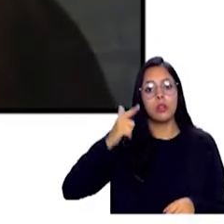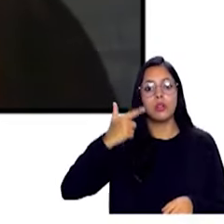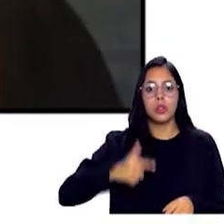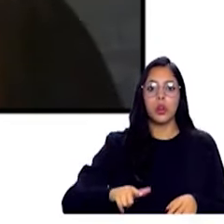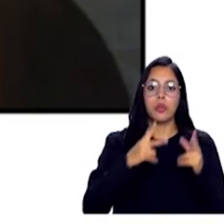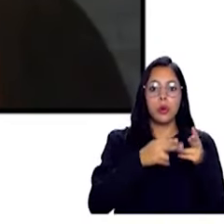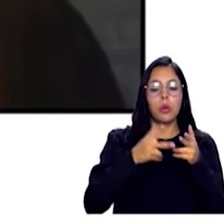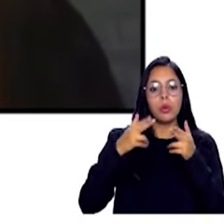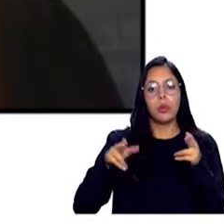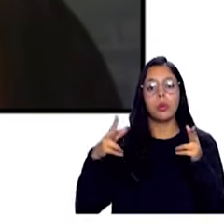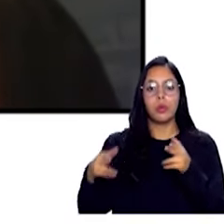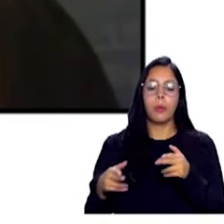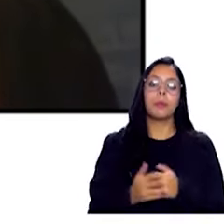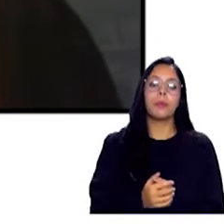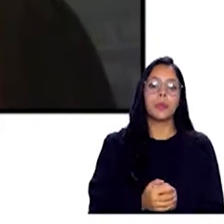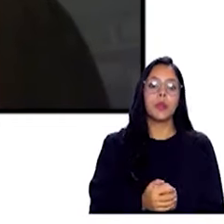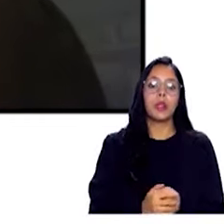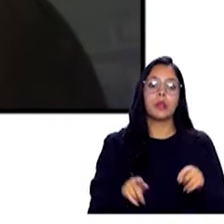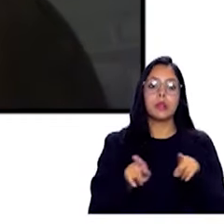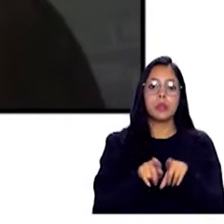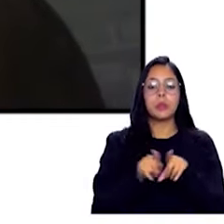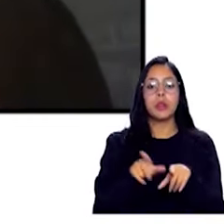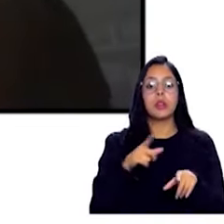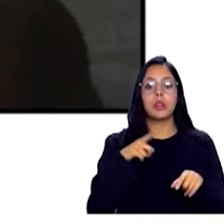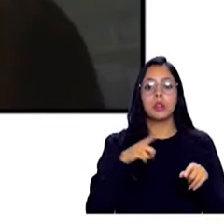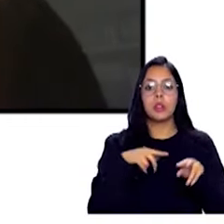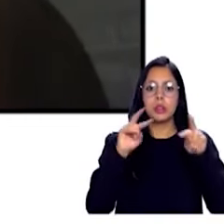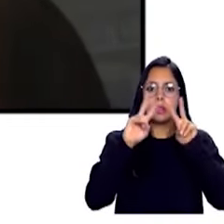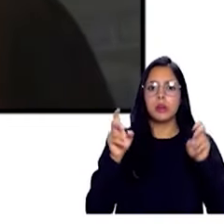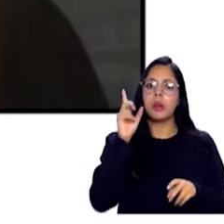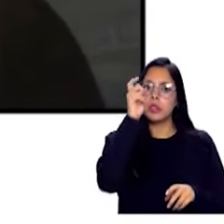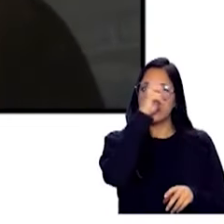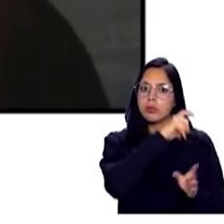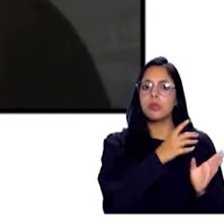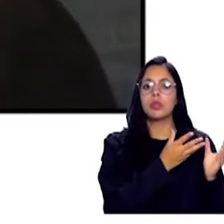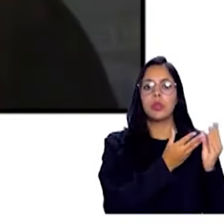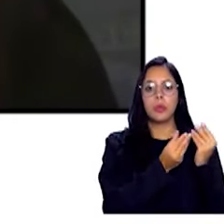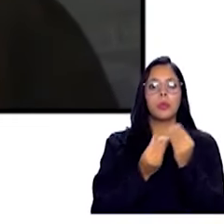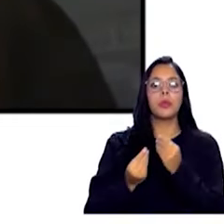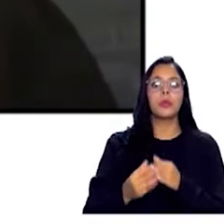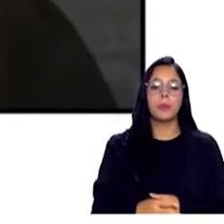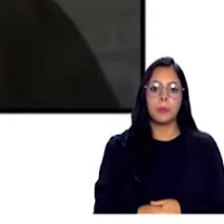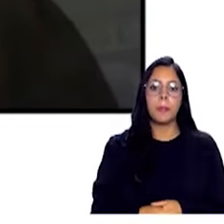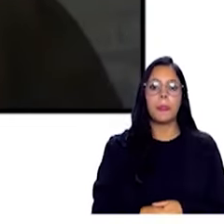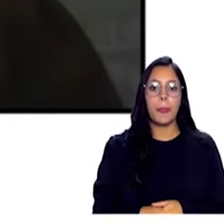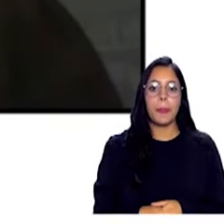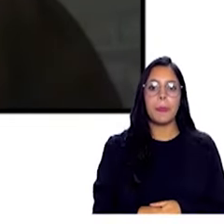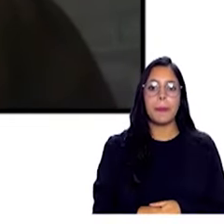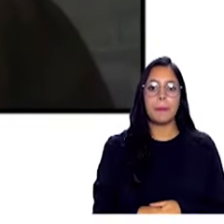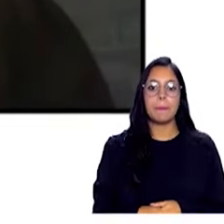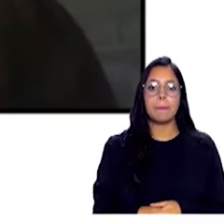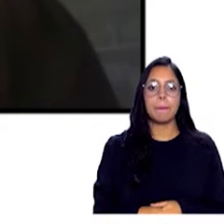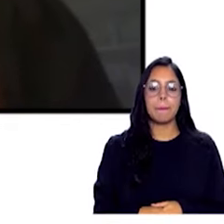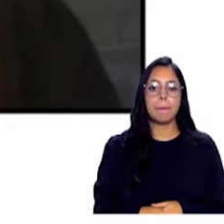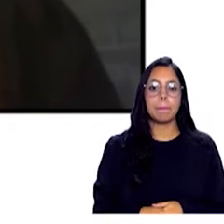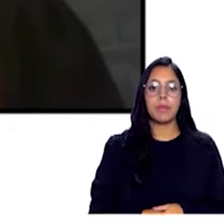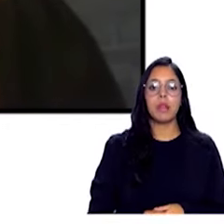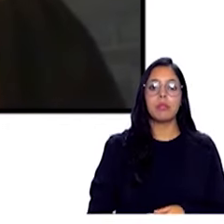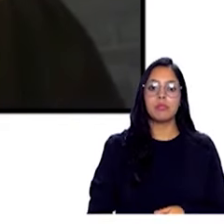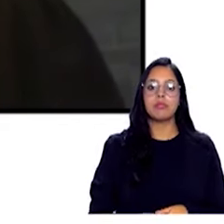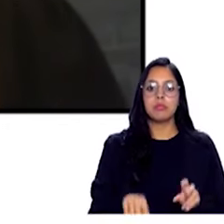industrializadas e também a questões complexas a questões difíceis a questões que para serem decididas